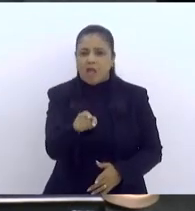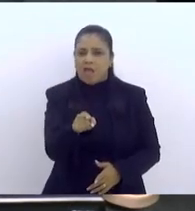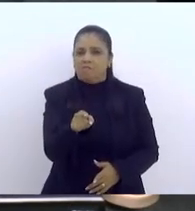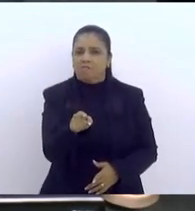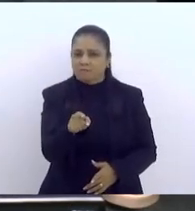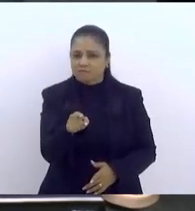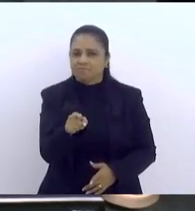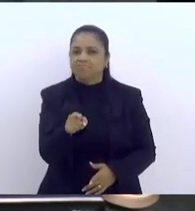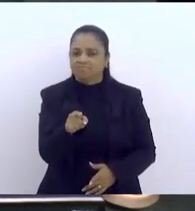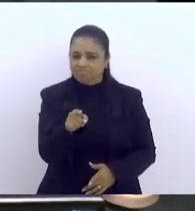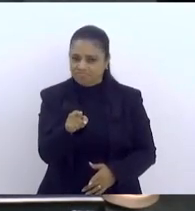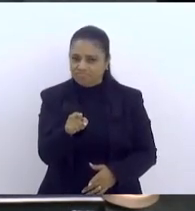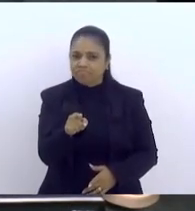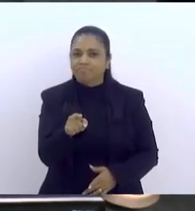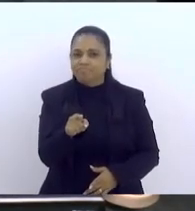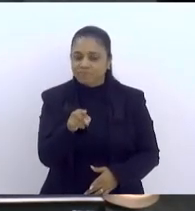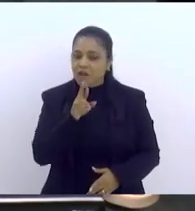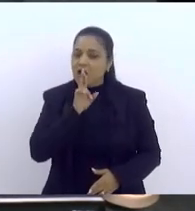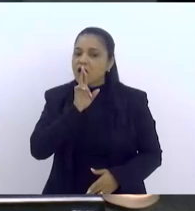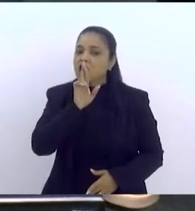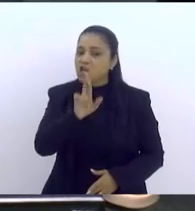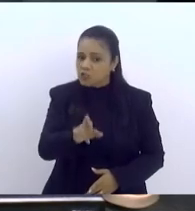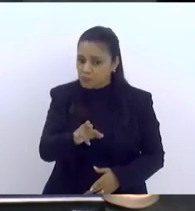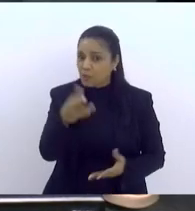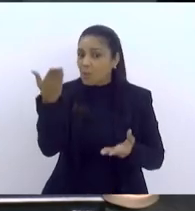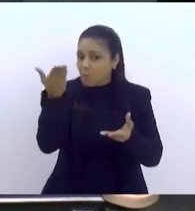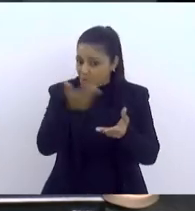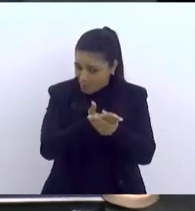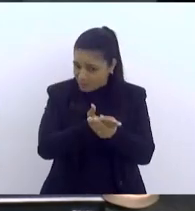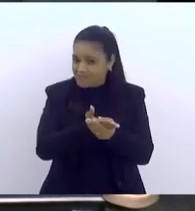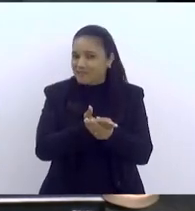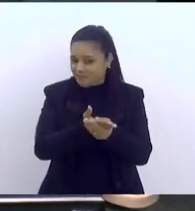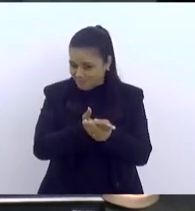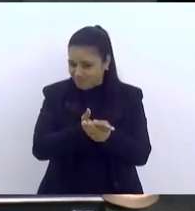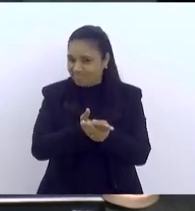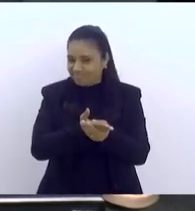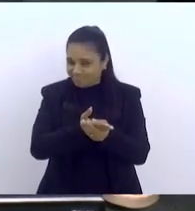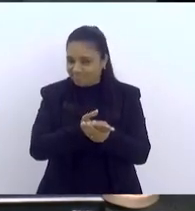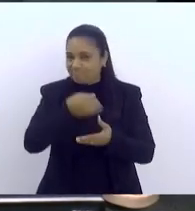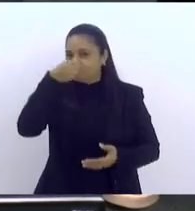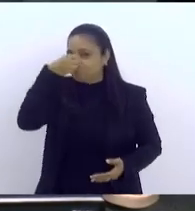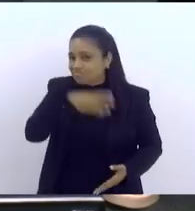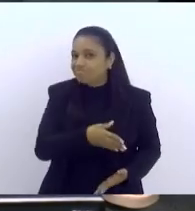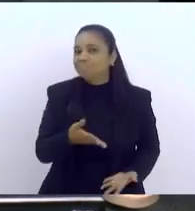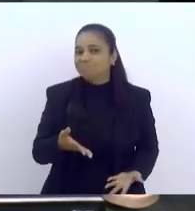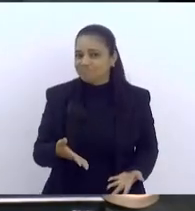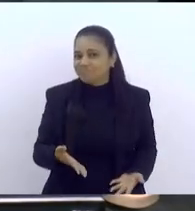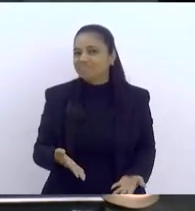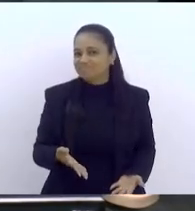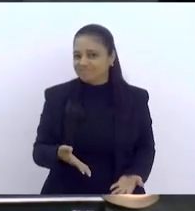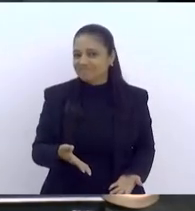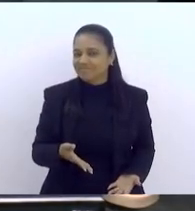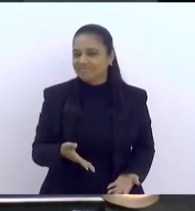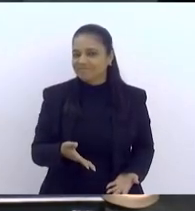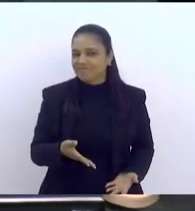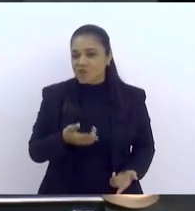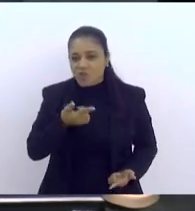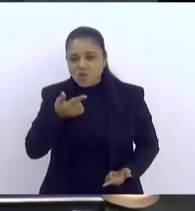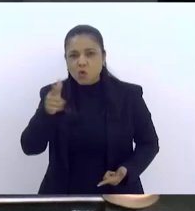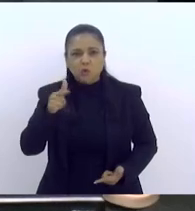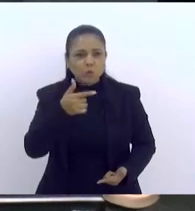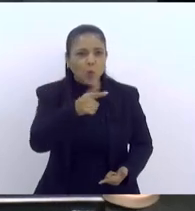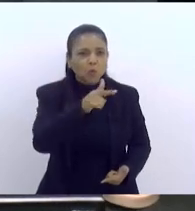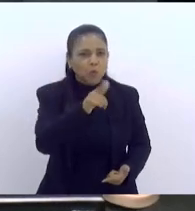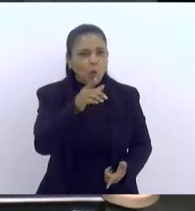Vossa Excelência está respondendo por isso, o que é um absurdo. E tantos outros aqui